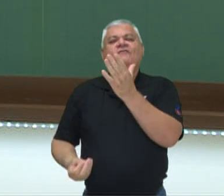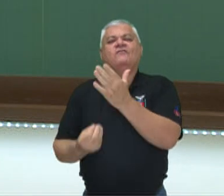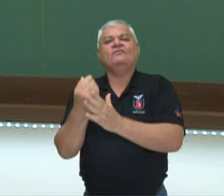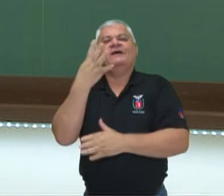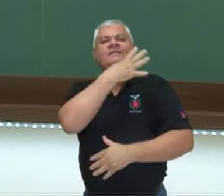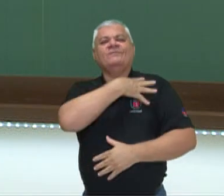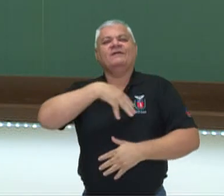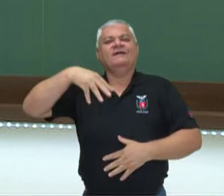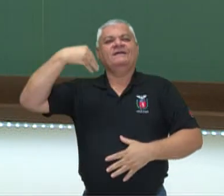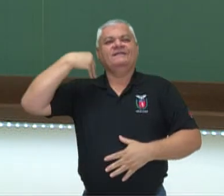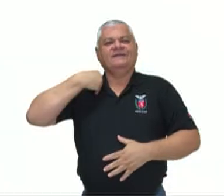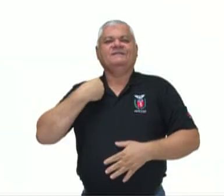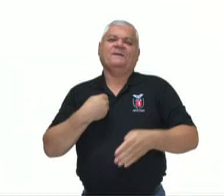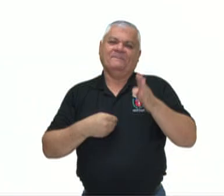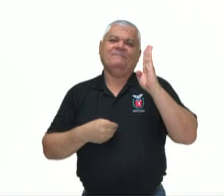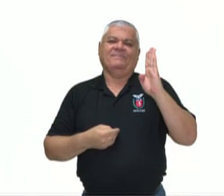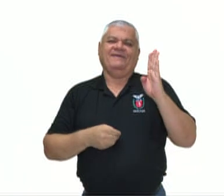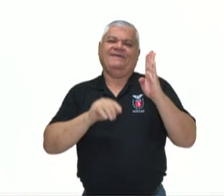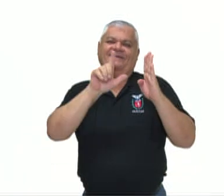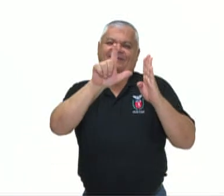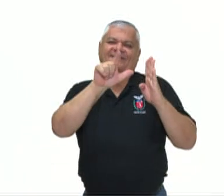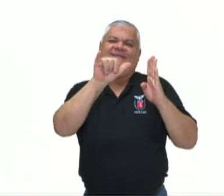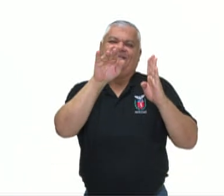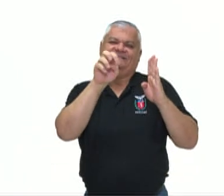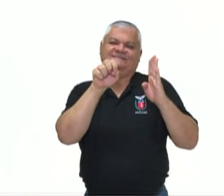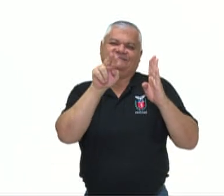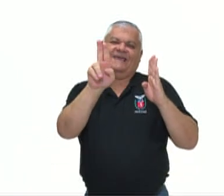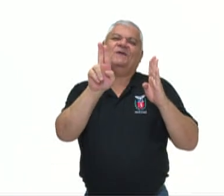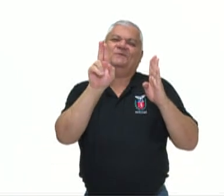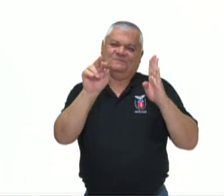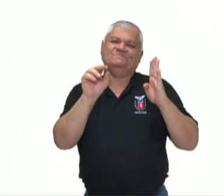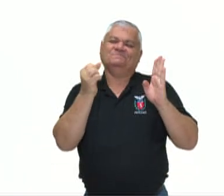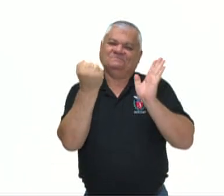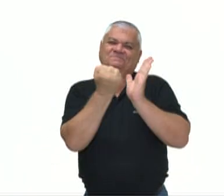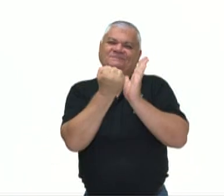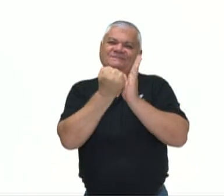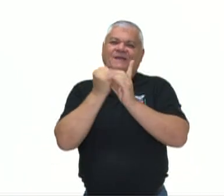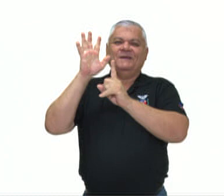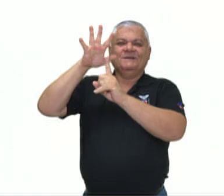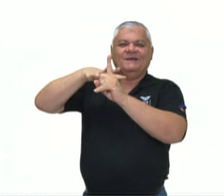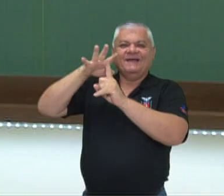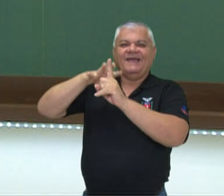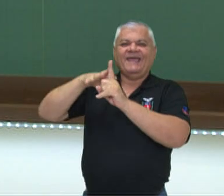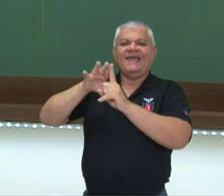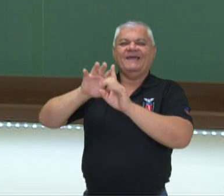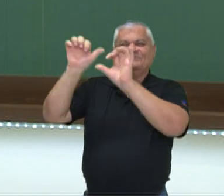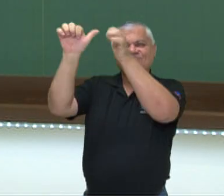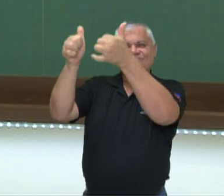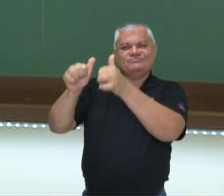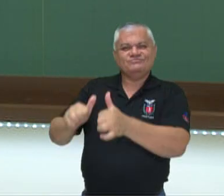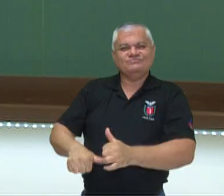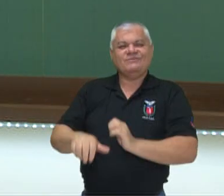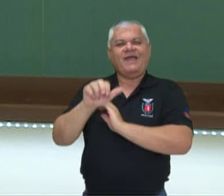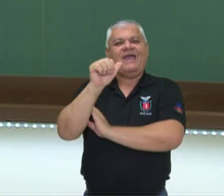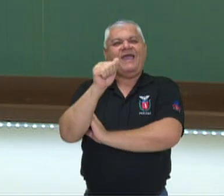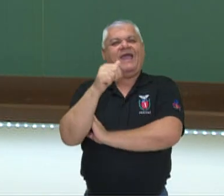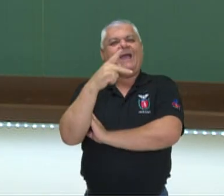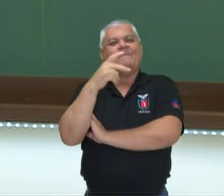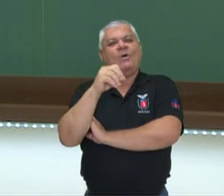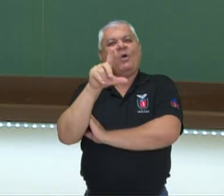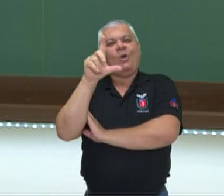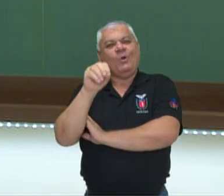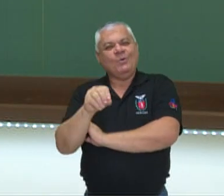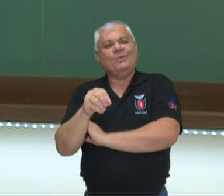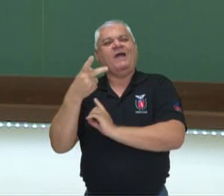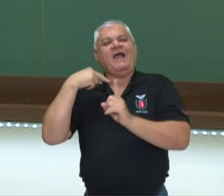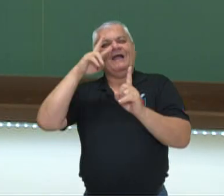por Aristóteles é Liceu, tá? Em homenagem ao deus grego Apolo Lício, deus da razão,